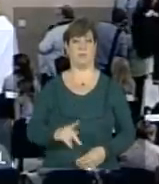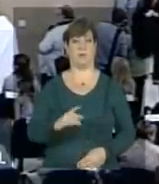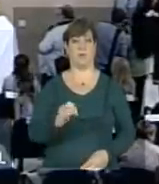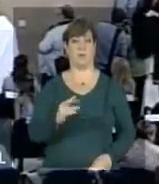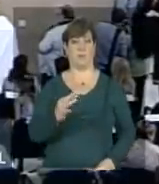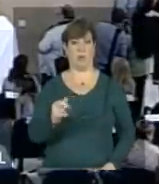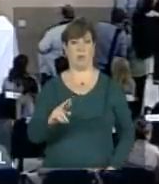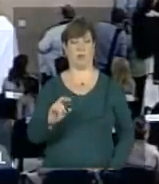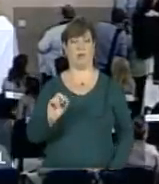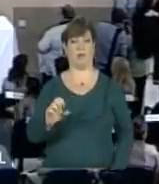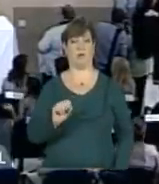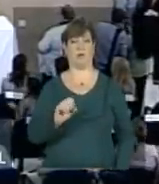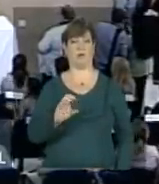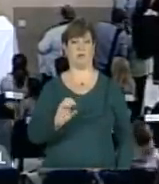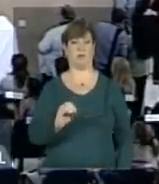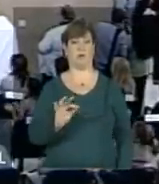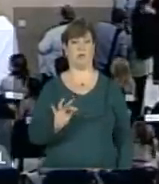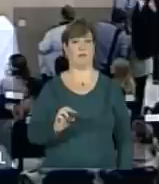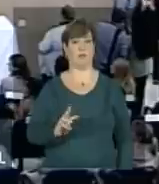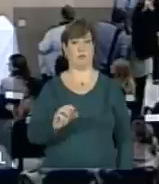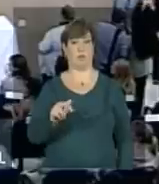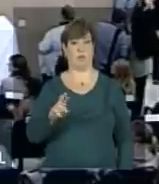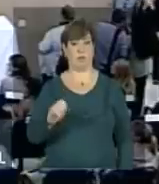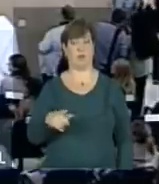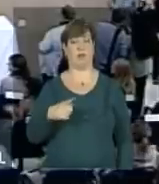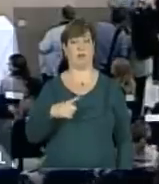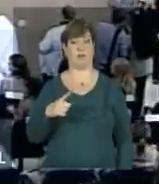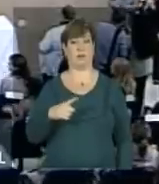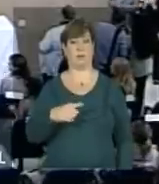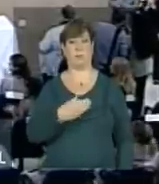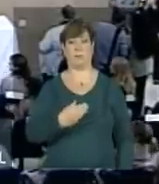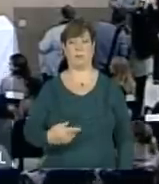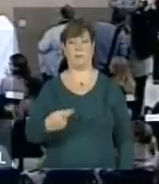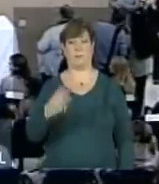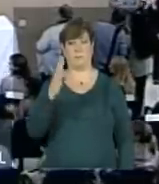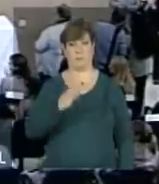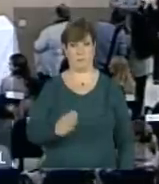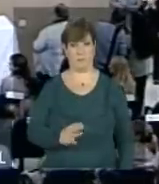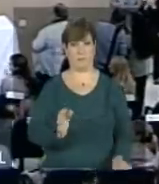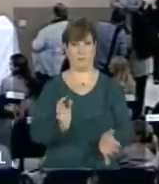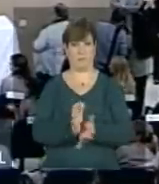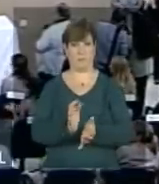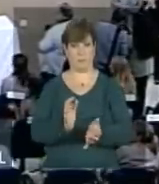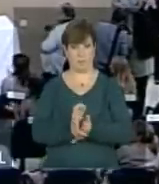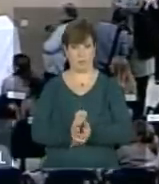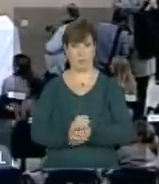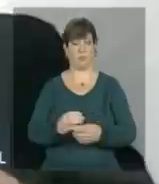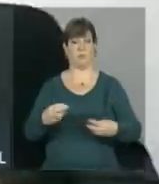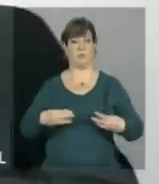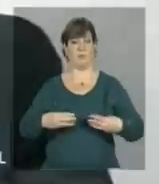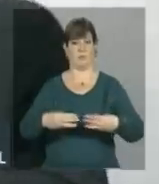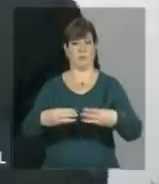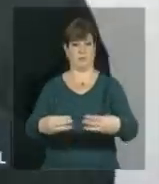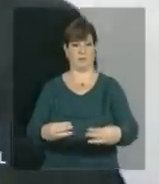Portal do Software Público Brasileiro do Ministério do Planejamento, Orçamento e Gestão.